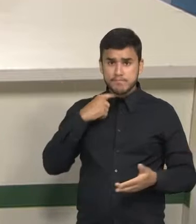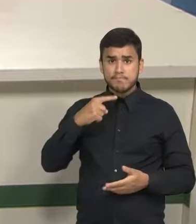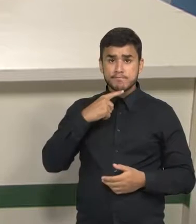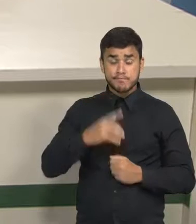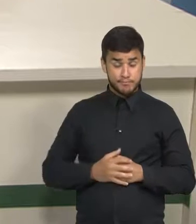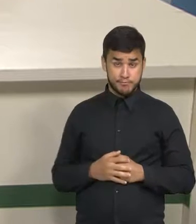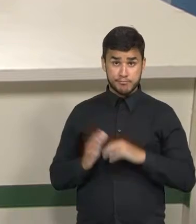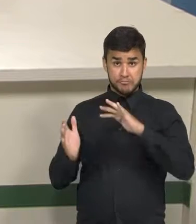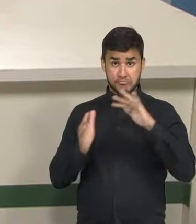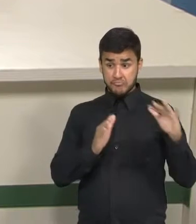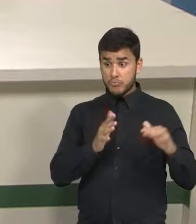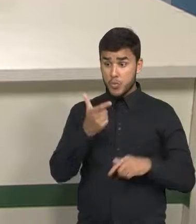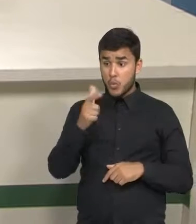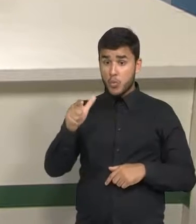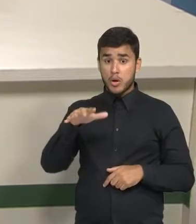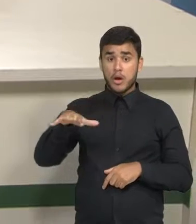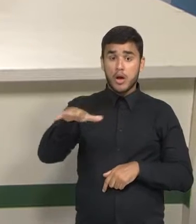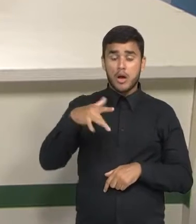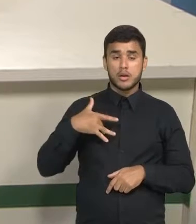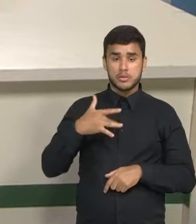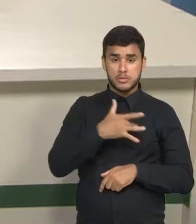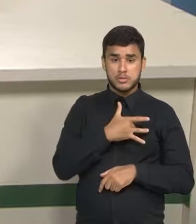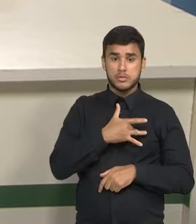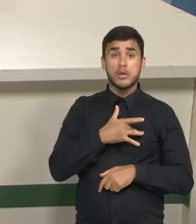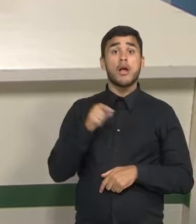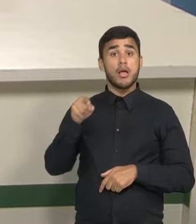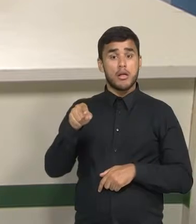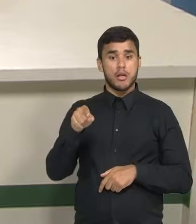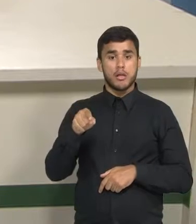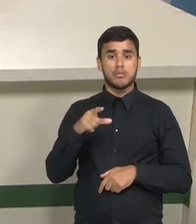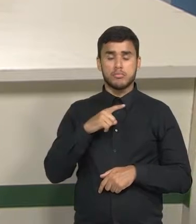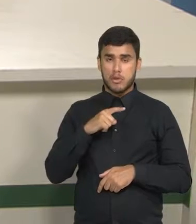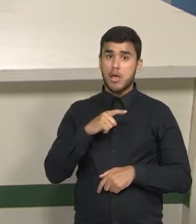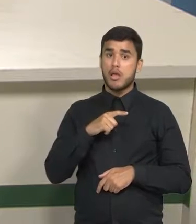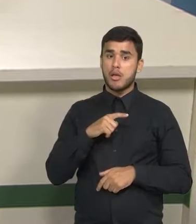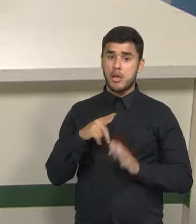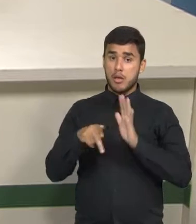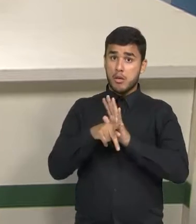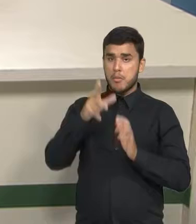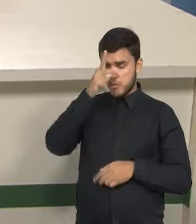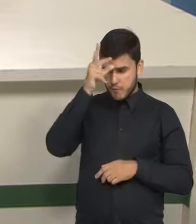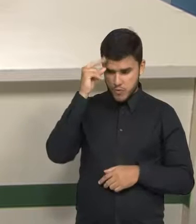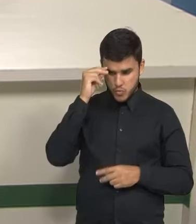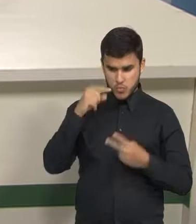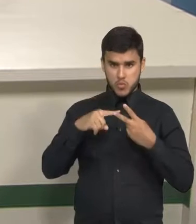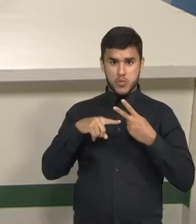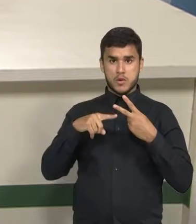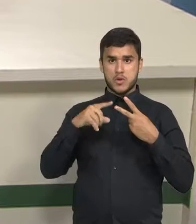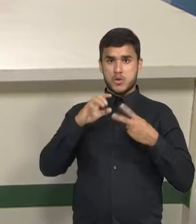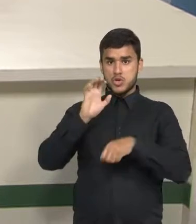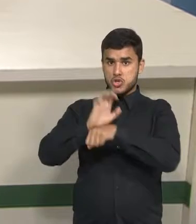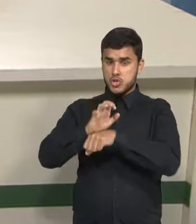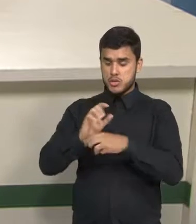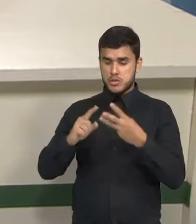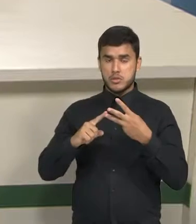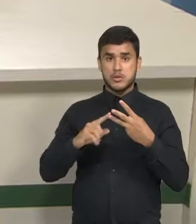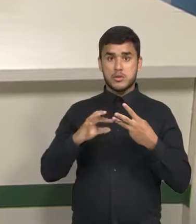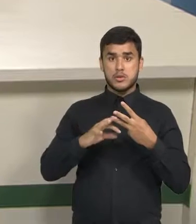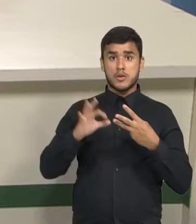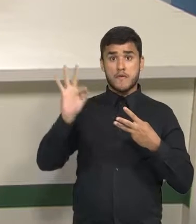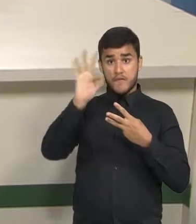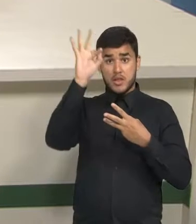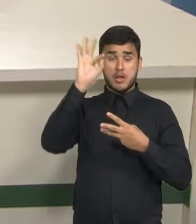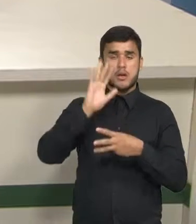são tripartites, ou seja, são divididas entre Estado, município e União. Na